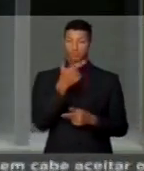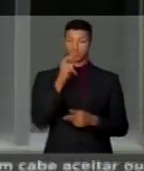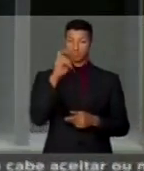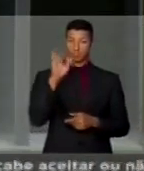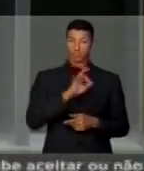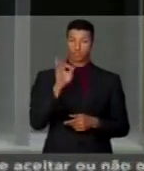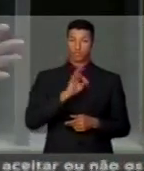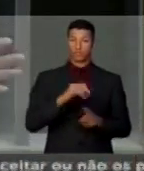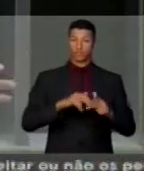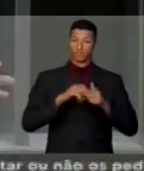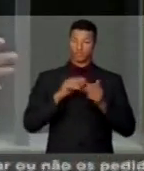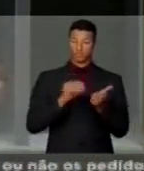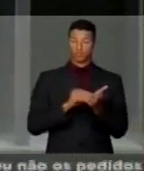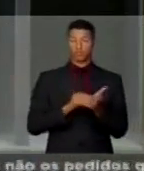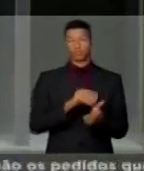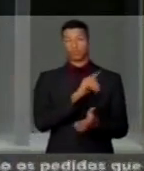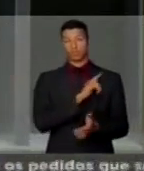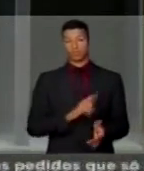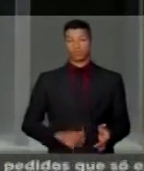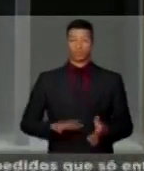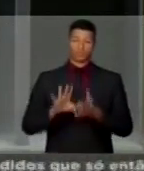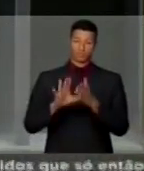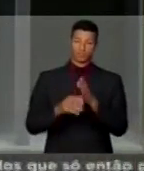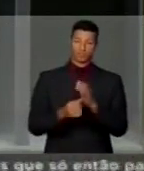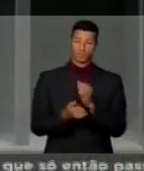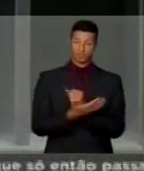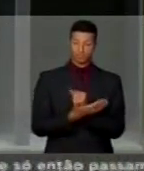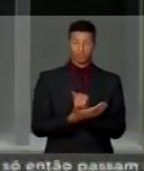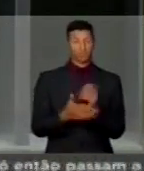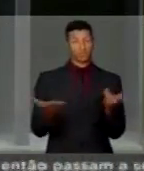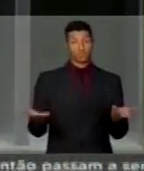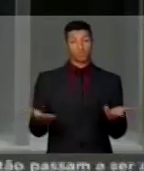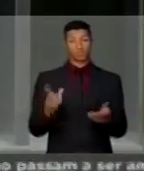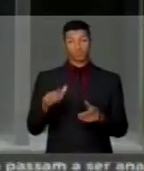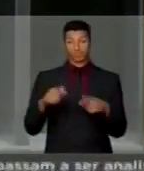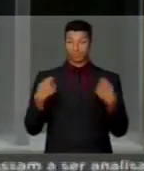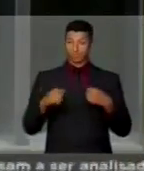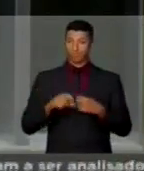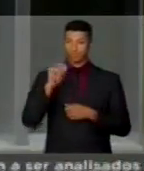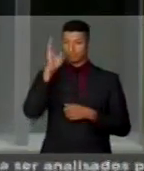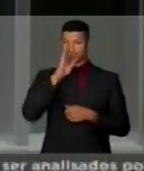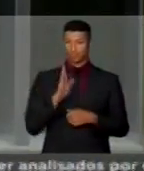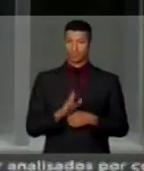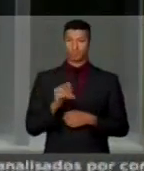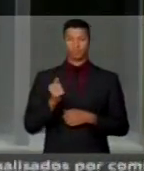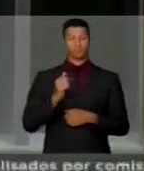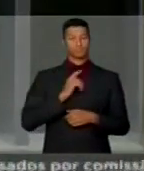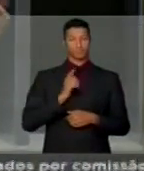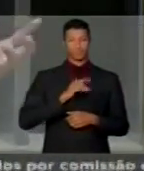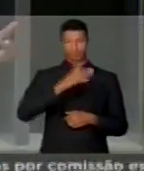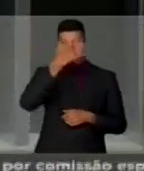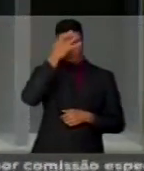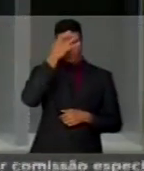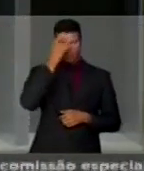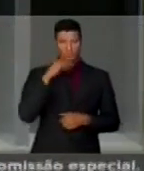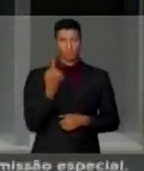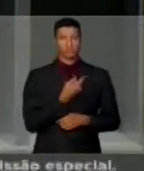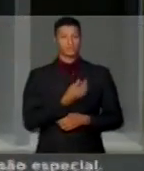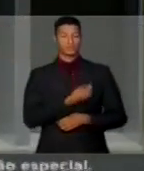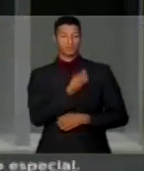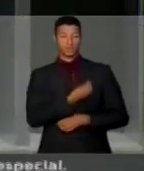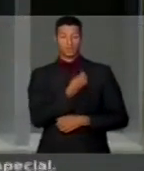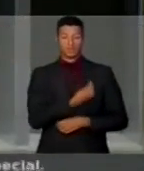25%, fruto do desgoverno e da corrupção. E aí, senhor presidente, é preciso que o brasileiro ele tenha consciência do que nós estamos